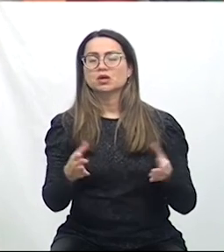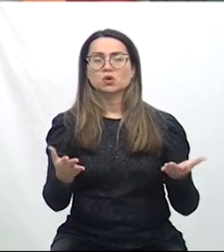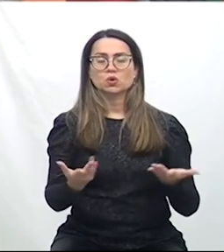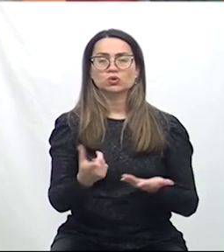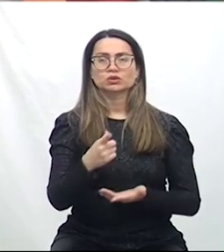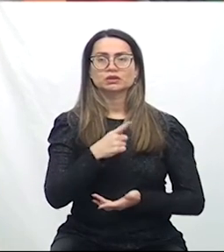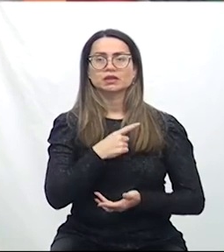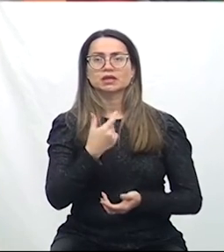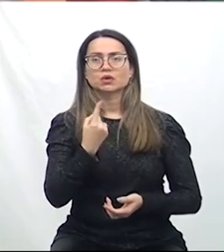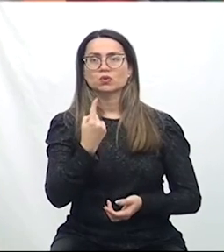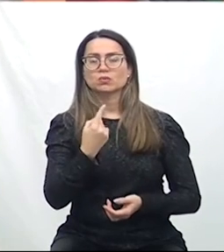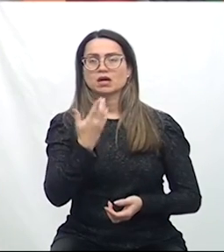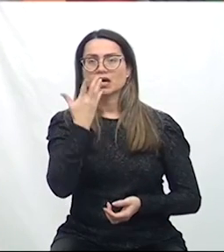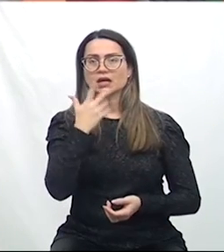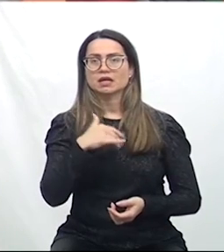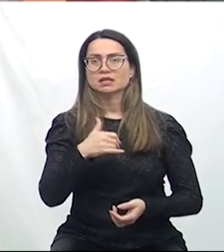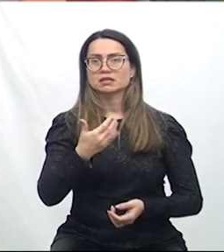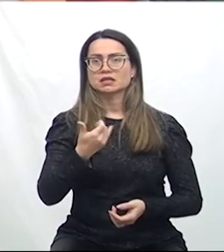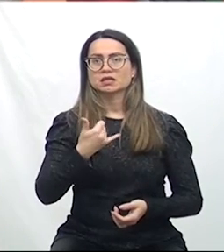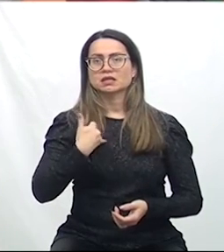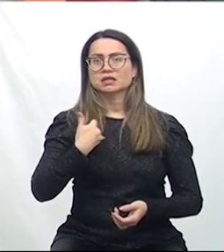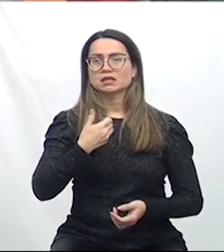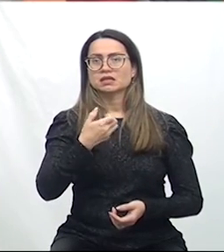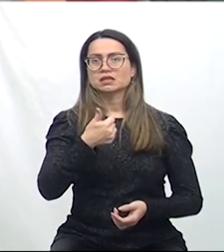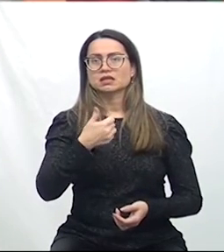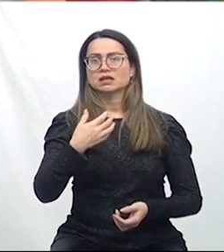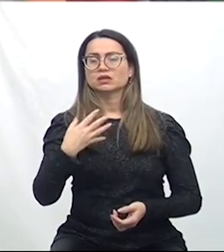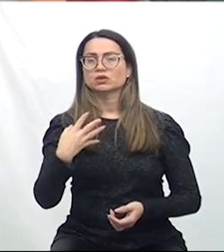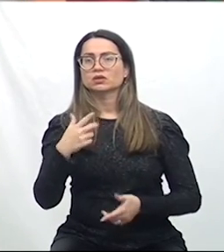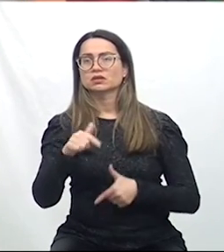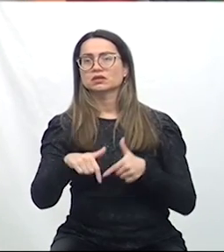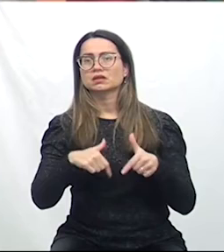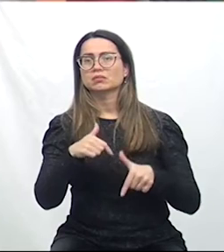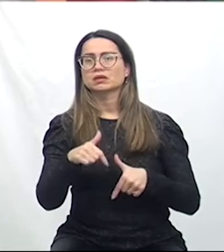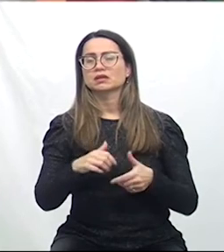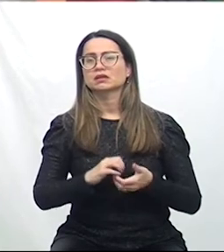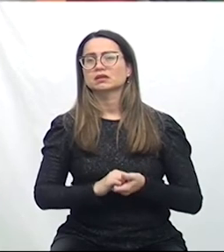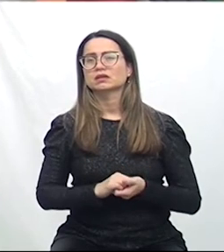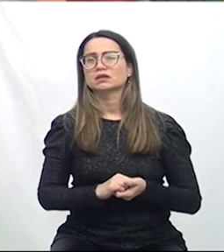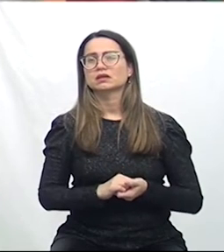de 14 anos trabalhando. É bom.